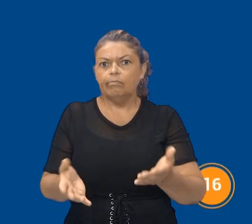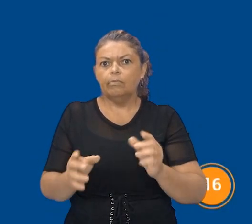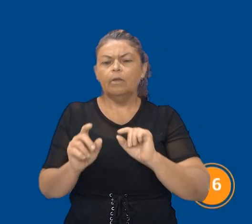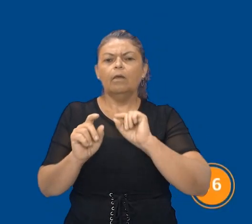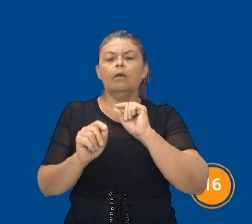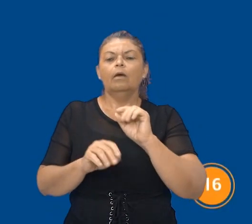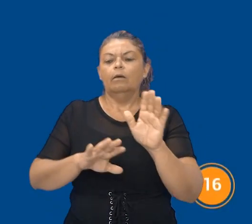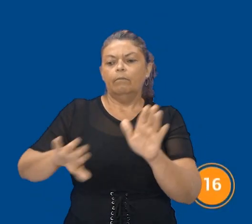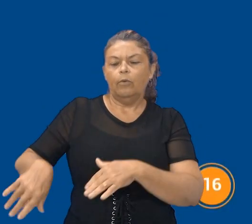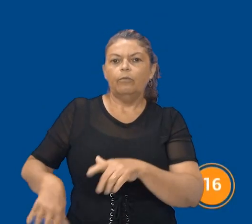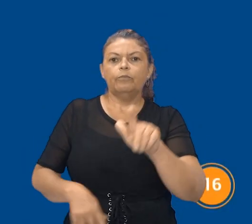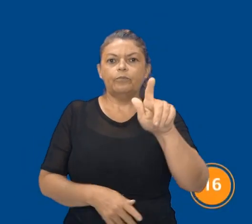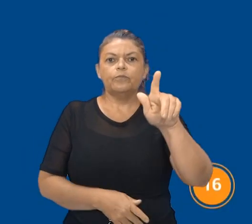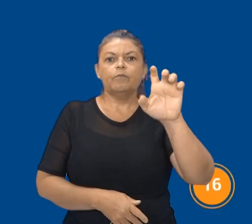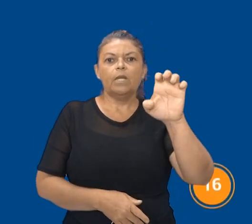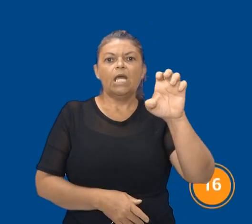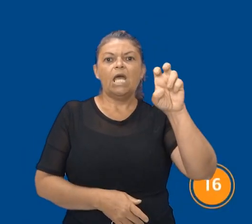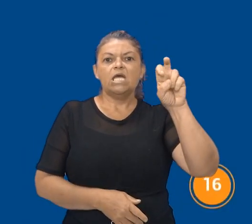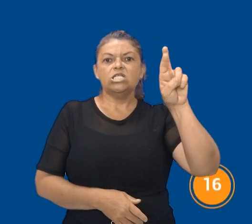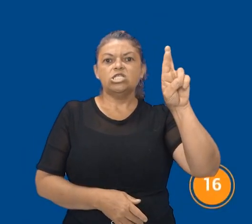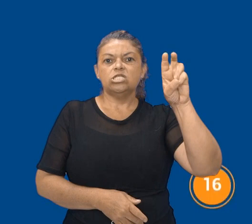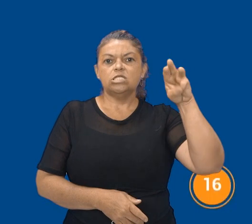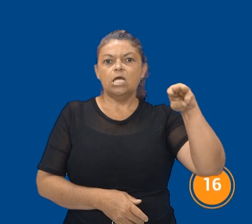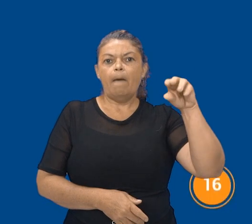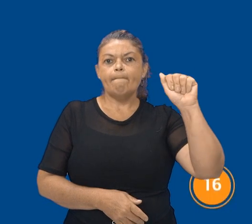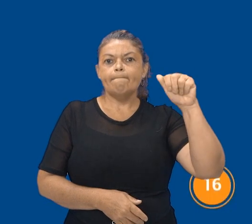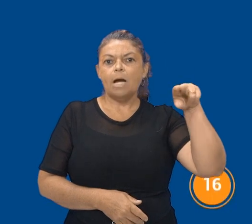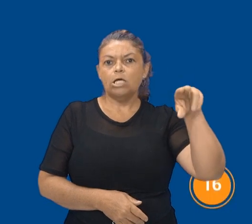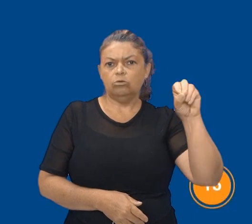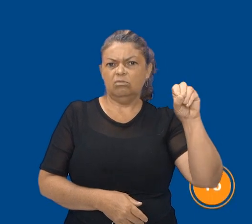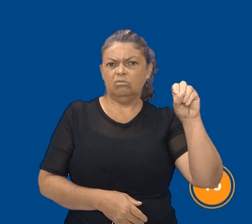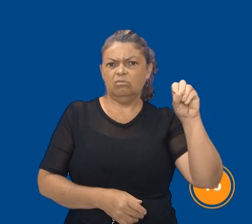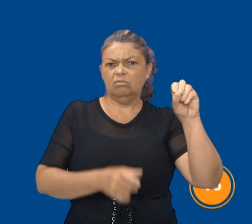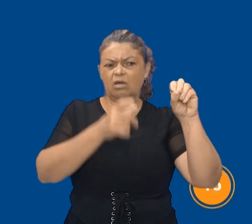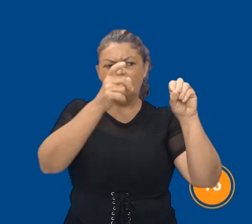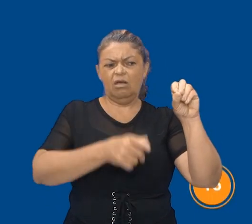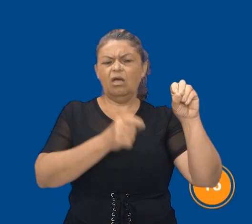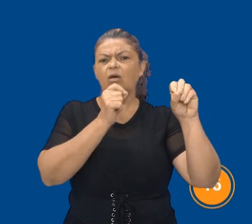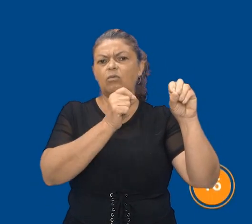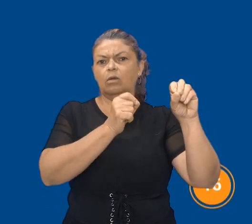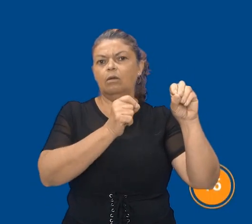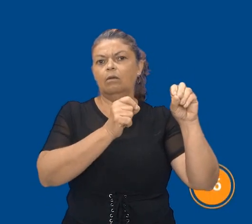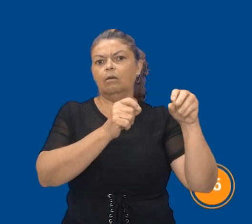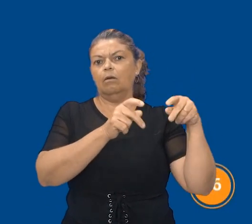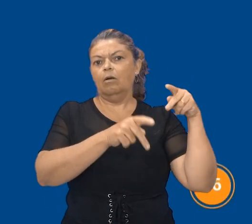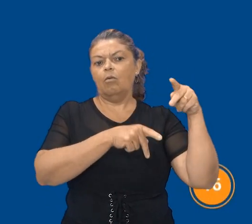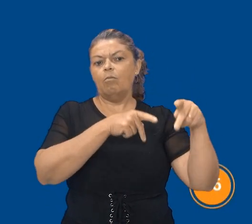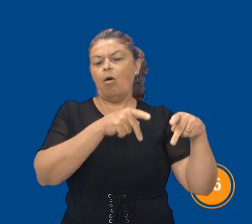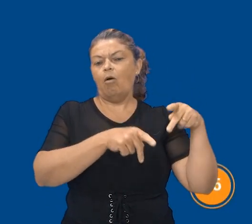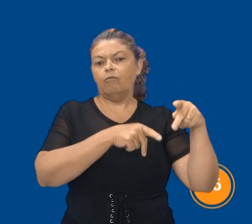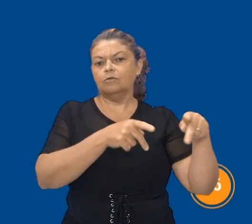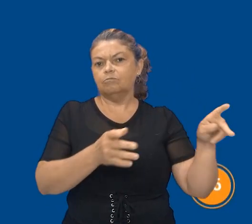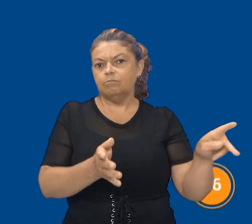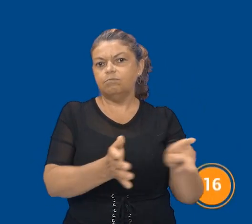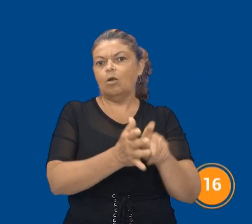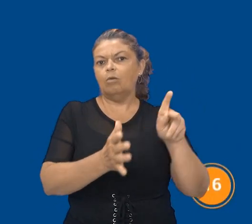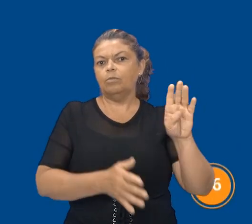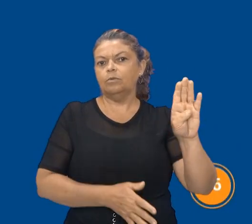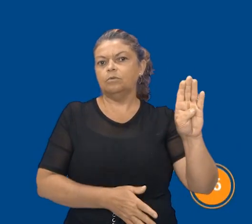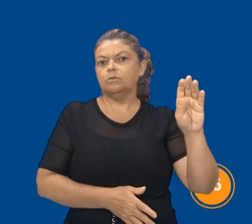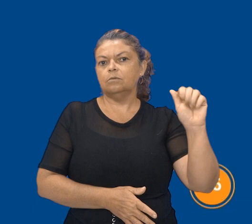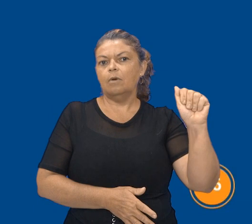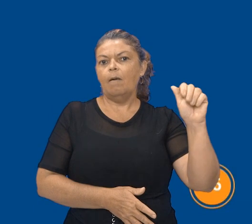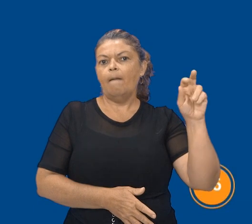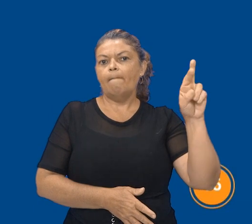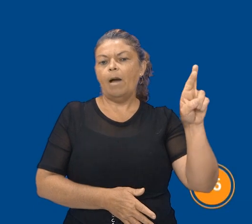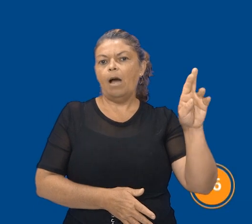estavam incluídos dentro do que seria o quê? Os povos bárbaros, os não romanos,